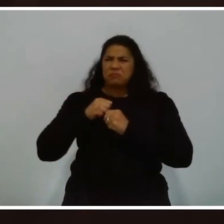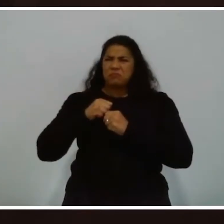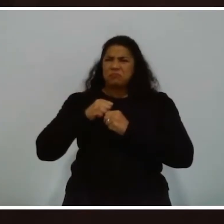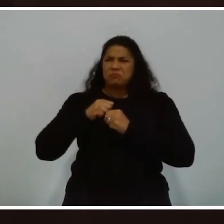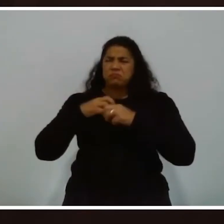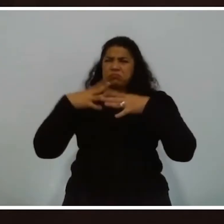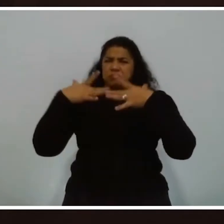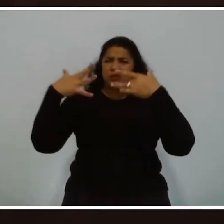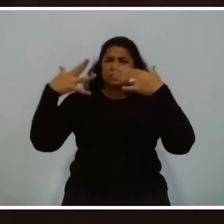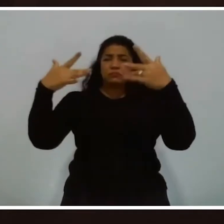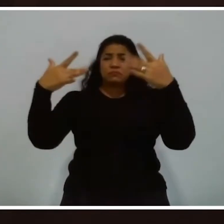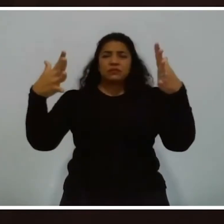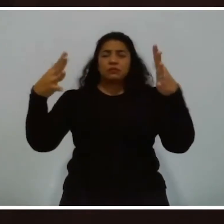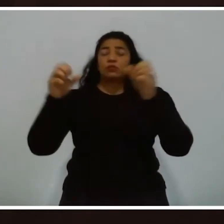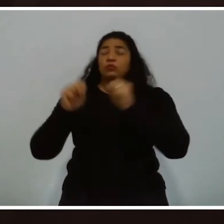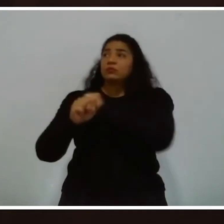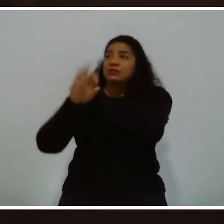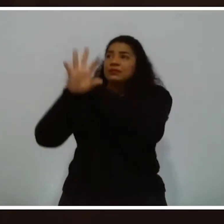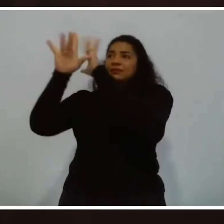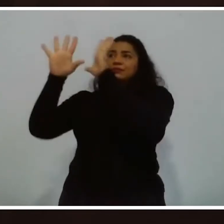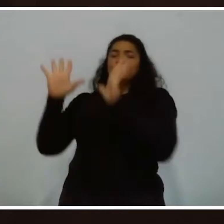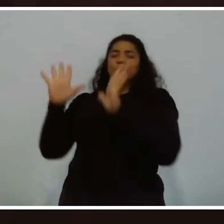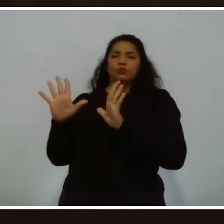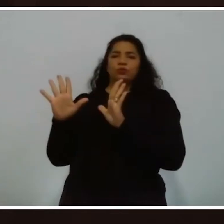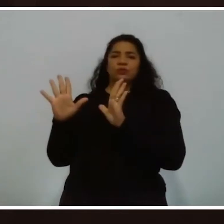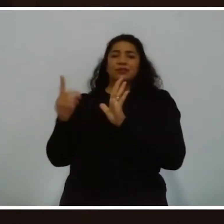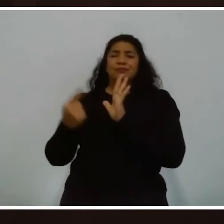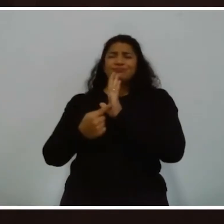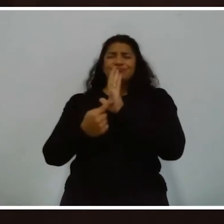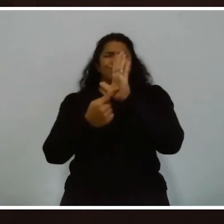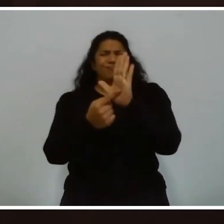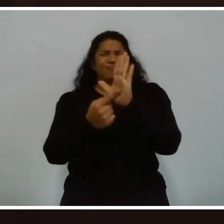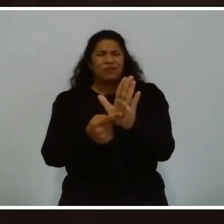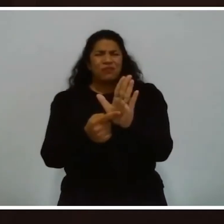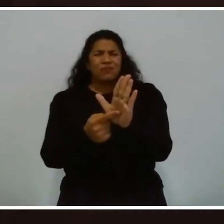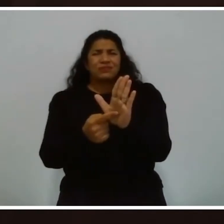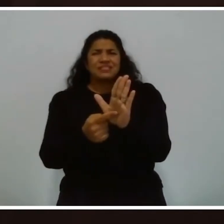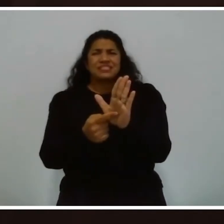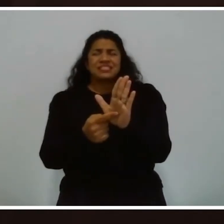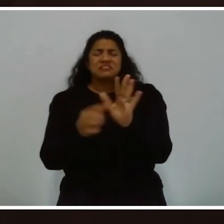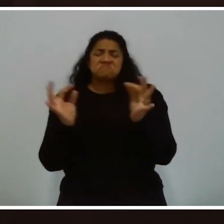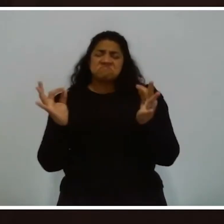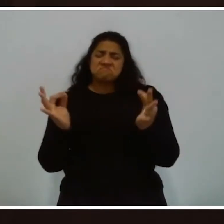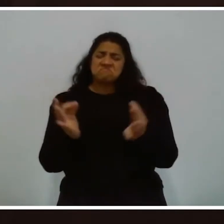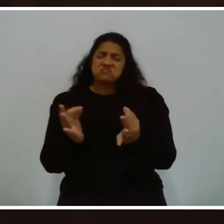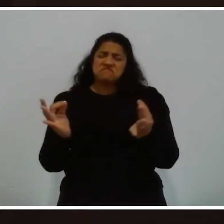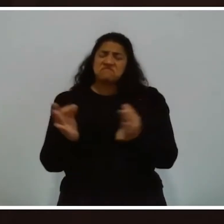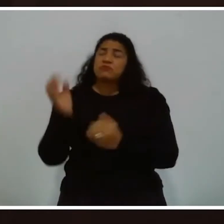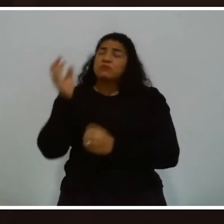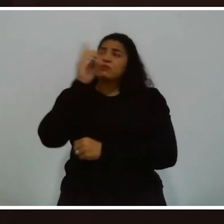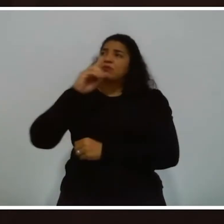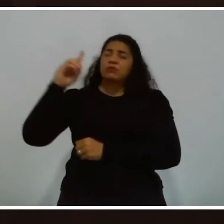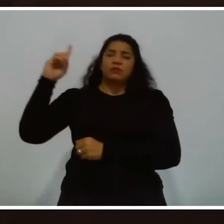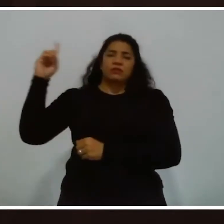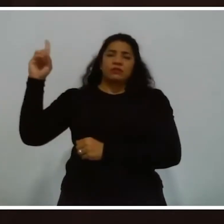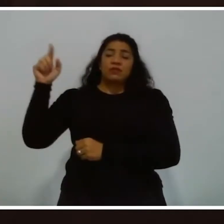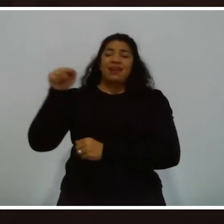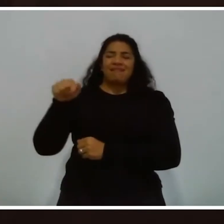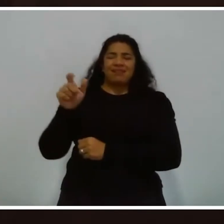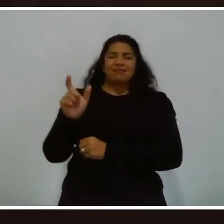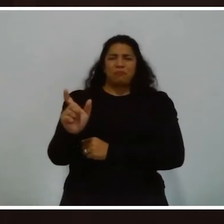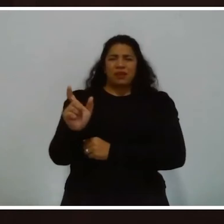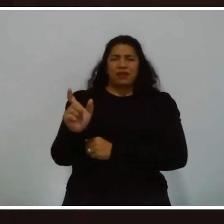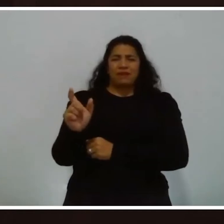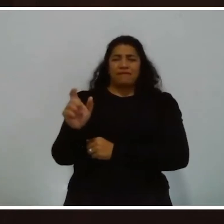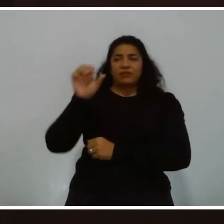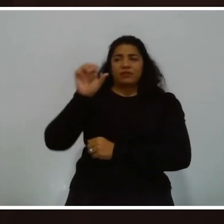exata do seu ser. Essa palavra ser é também hipóstase. Então a essência